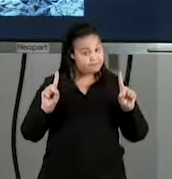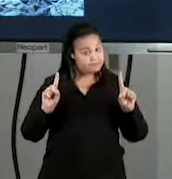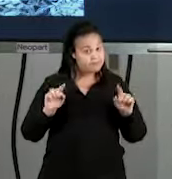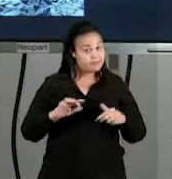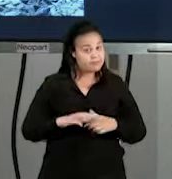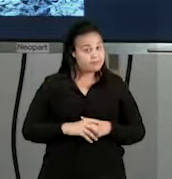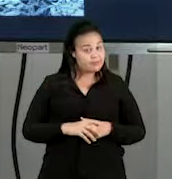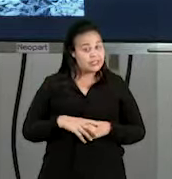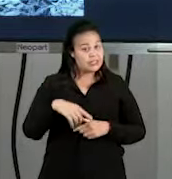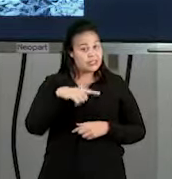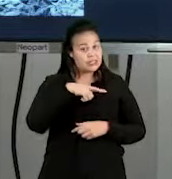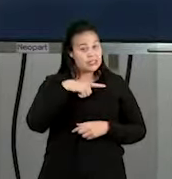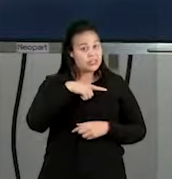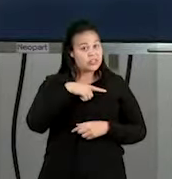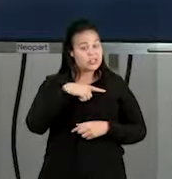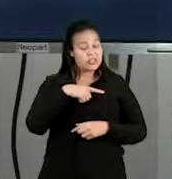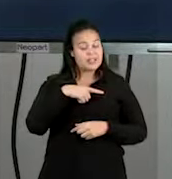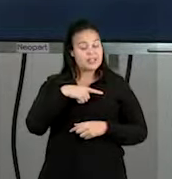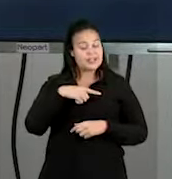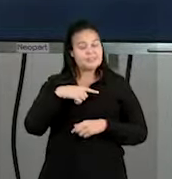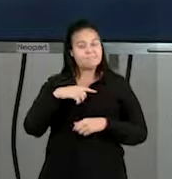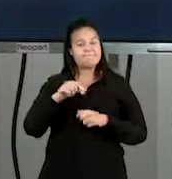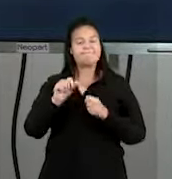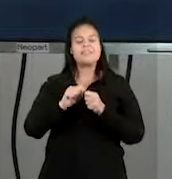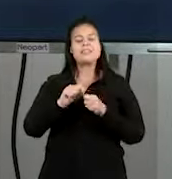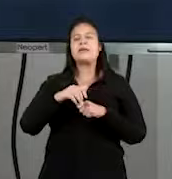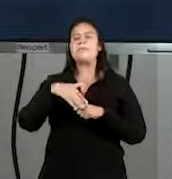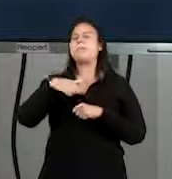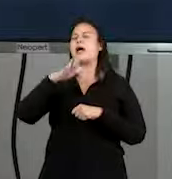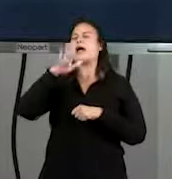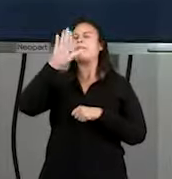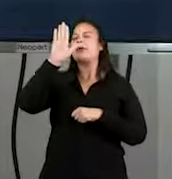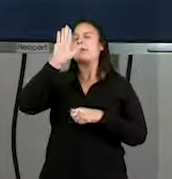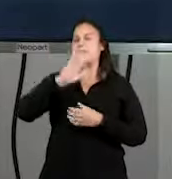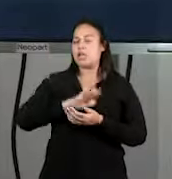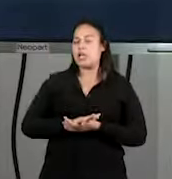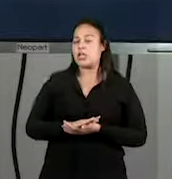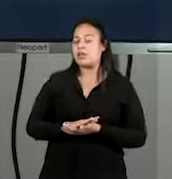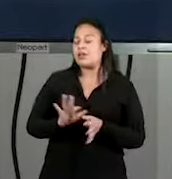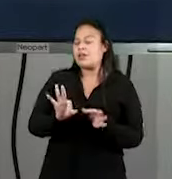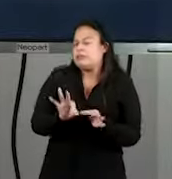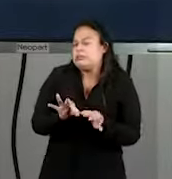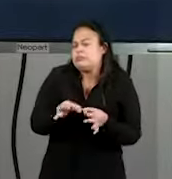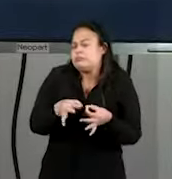havia necessidade de fazer algo mais do que simplesmente